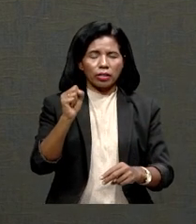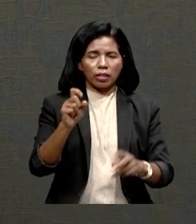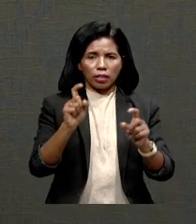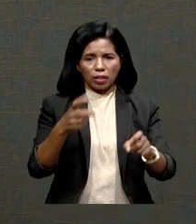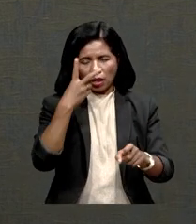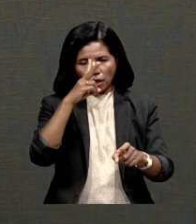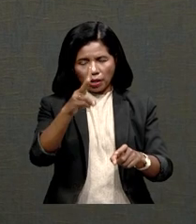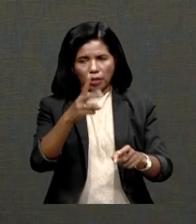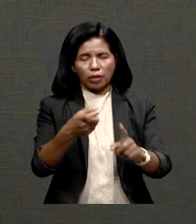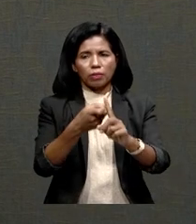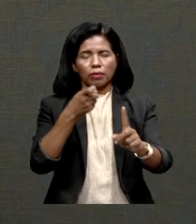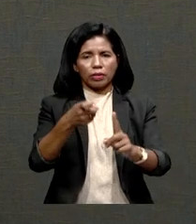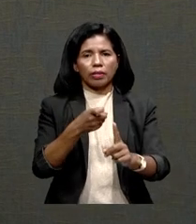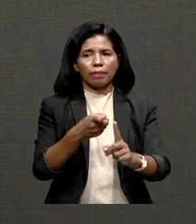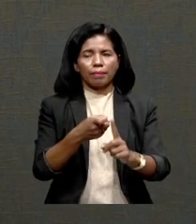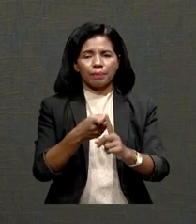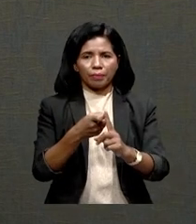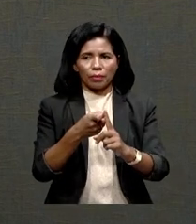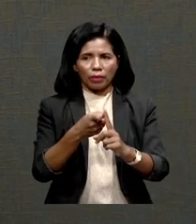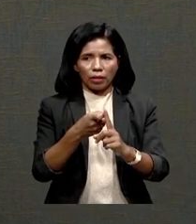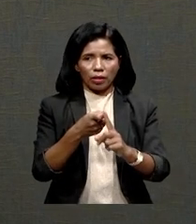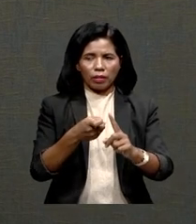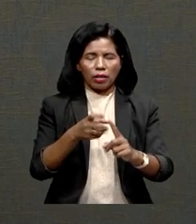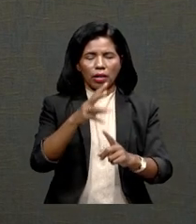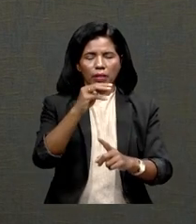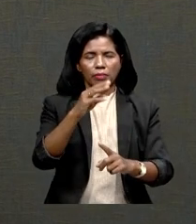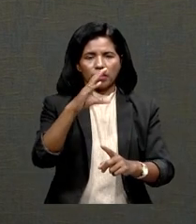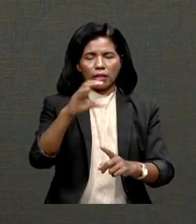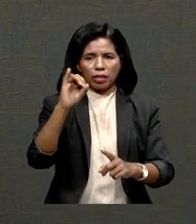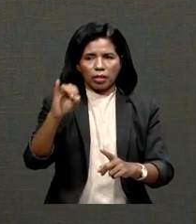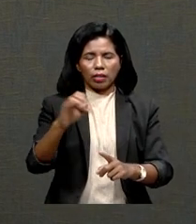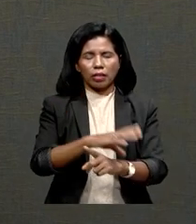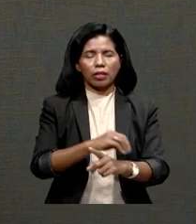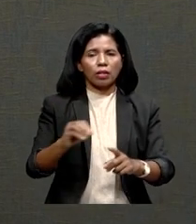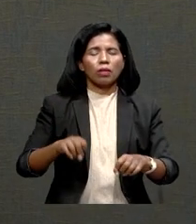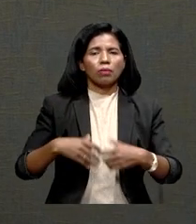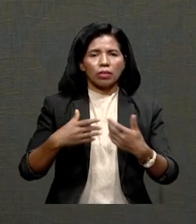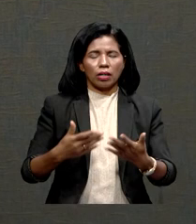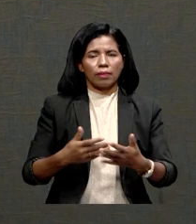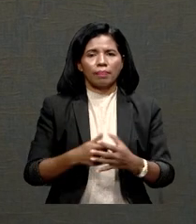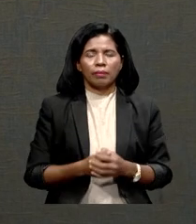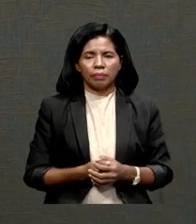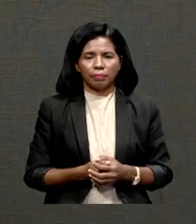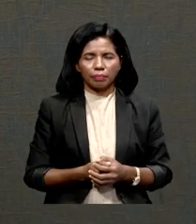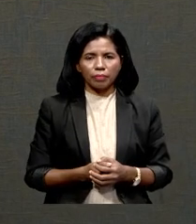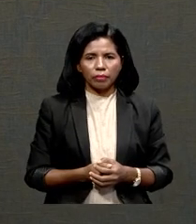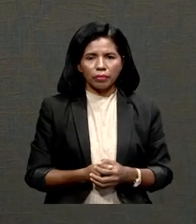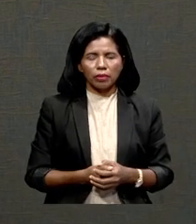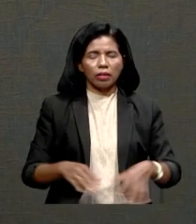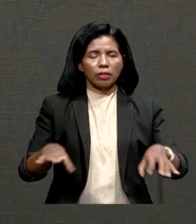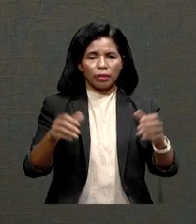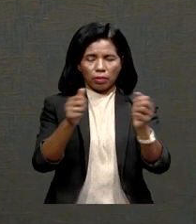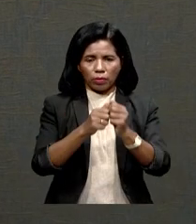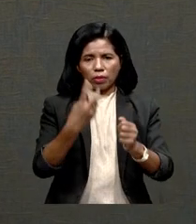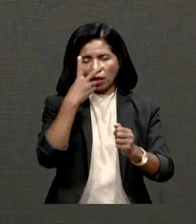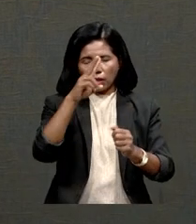Rússia, Ministério da Comércio e Indústria e a ninha papel nosso Eneval, tem que organizar Uinsá para